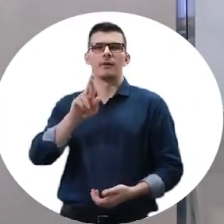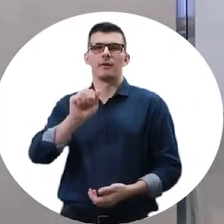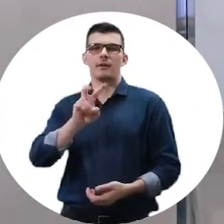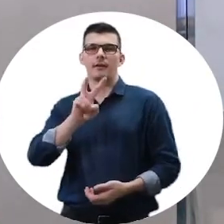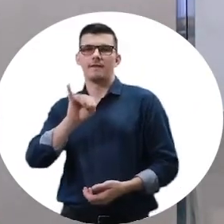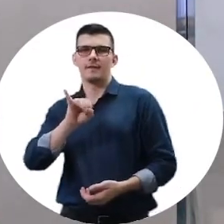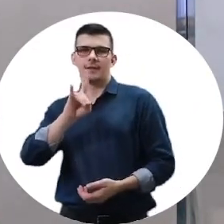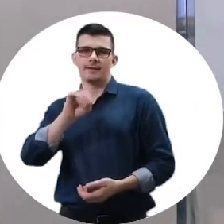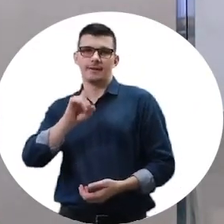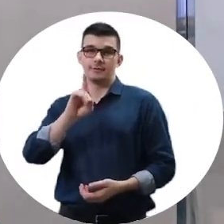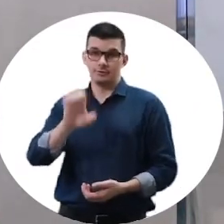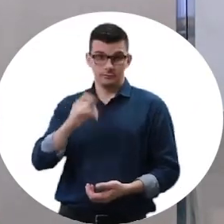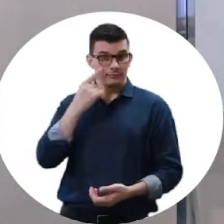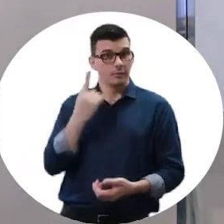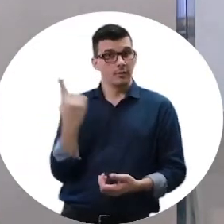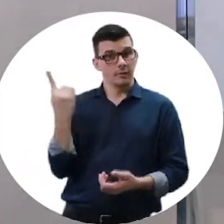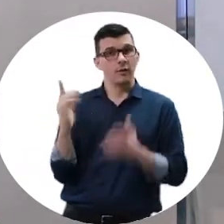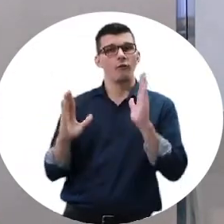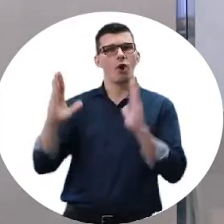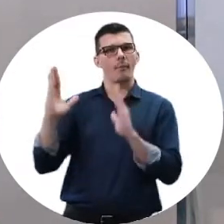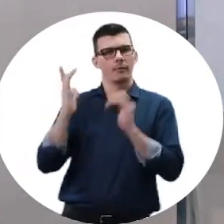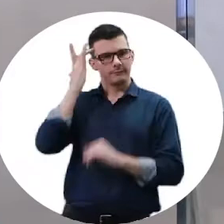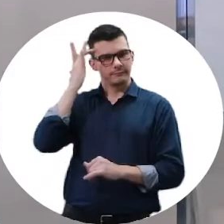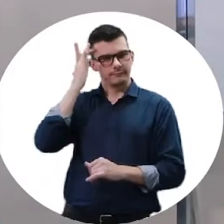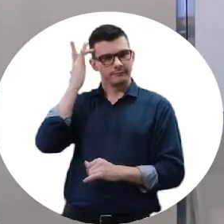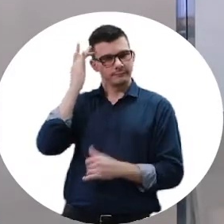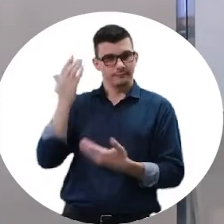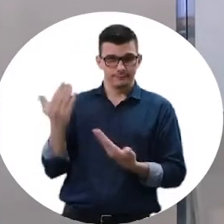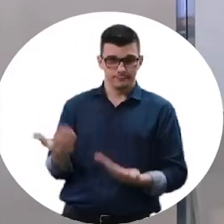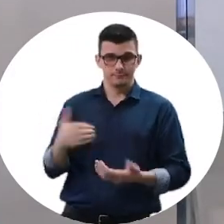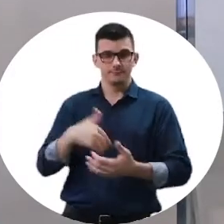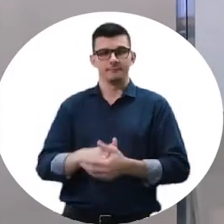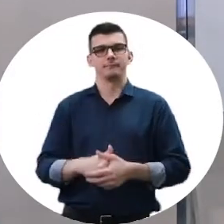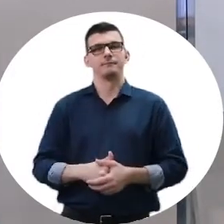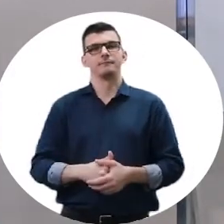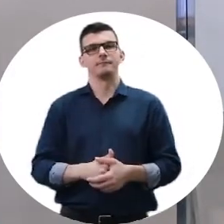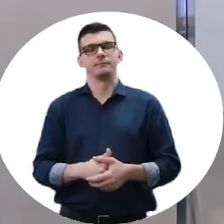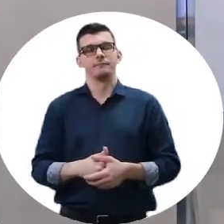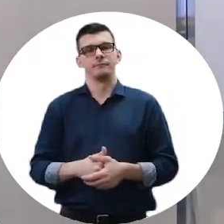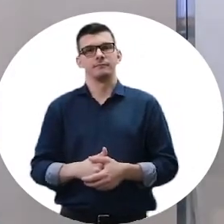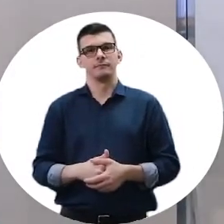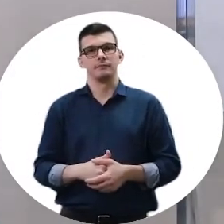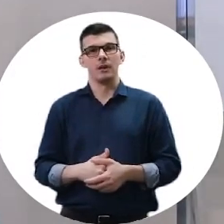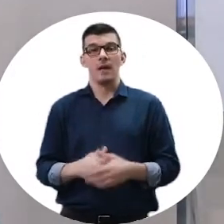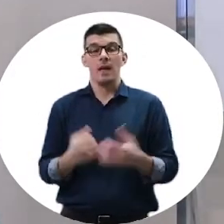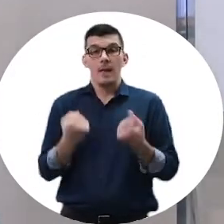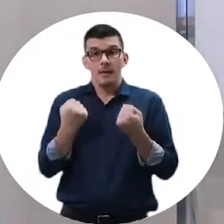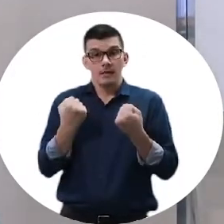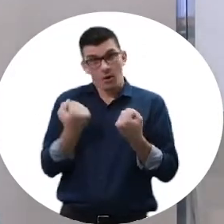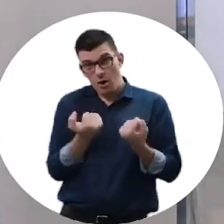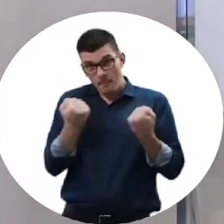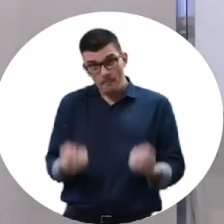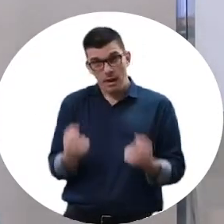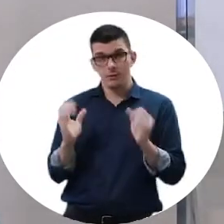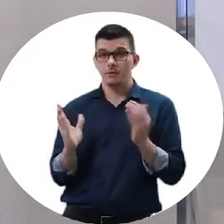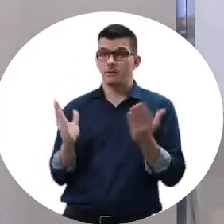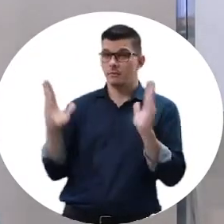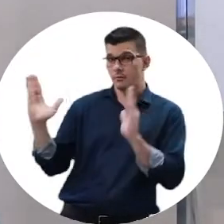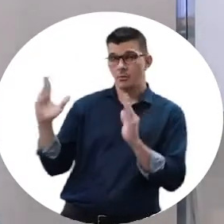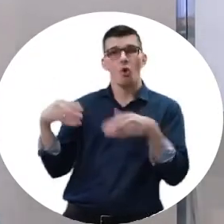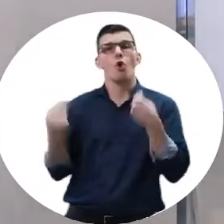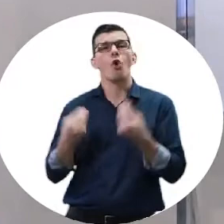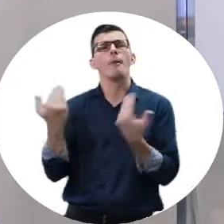vezes G. Essa aqui é a fórmula do peso. O A agora é o G. Então peso é igual a M vezes